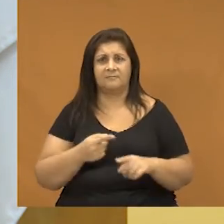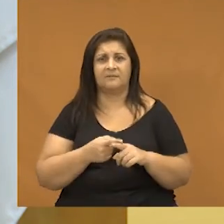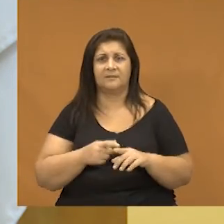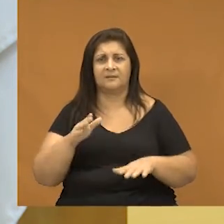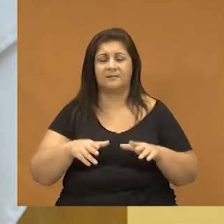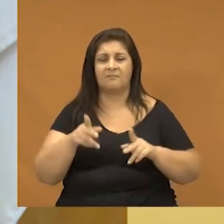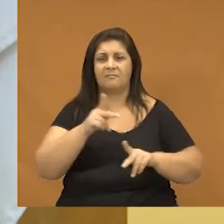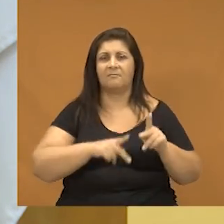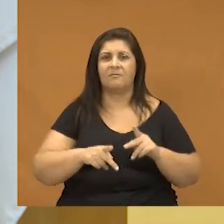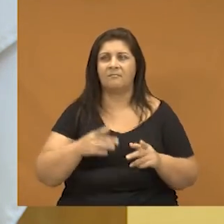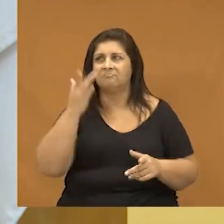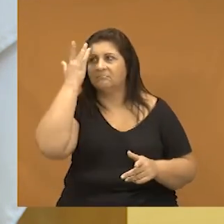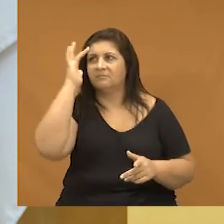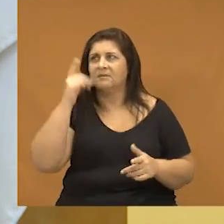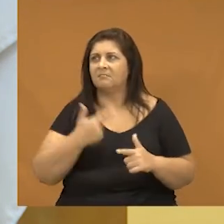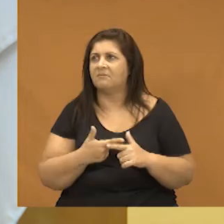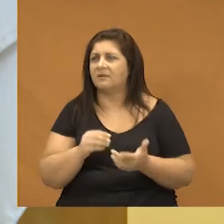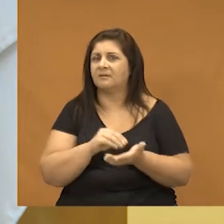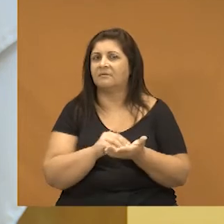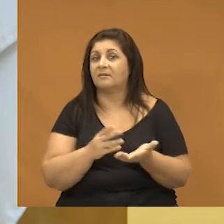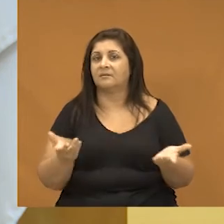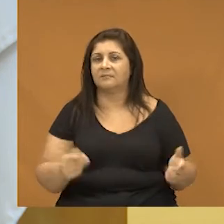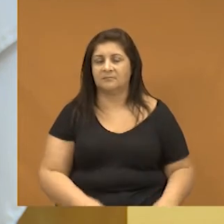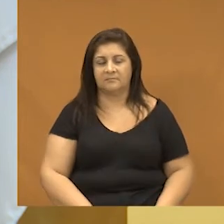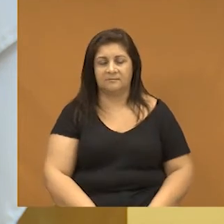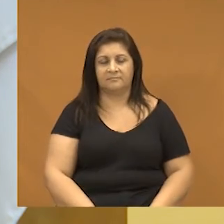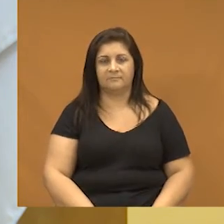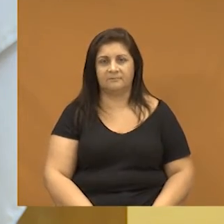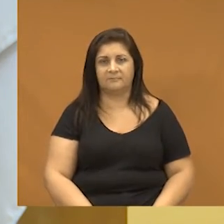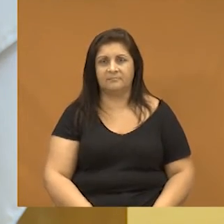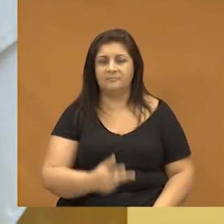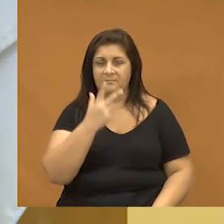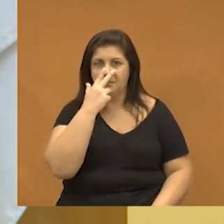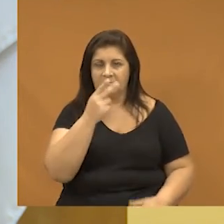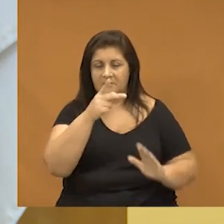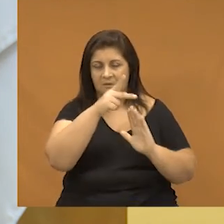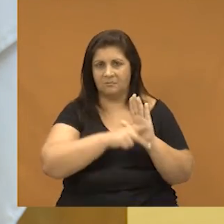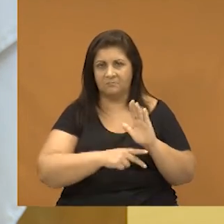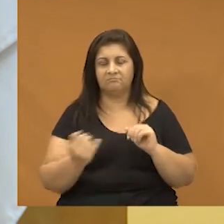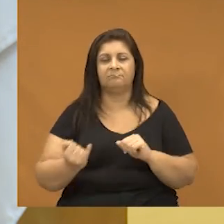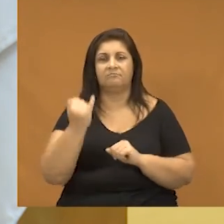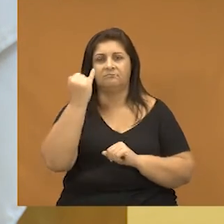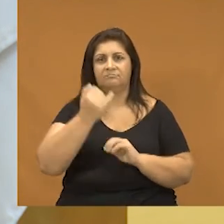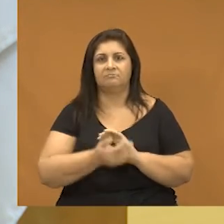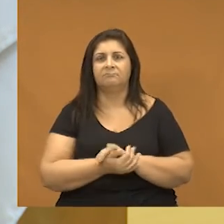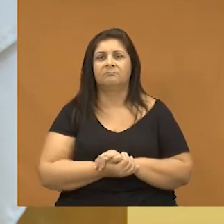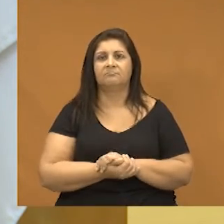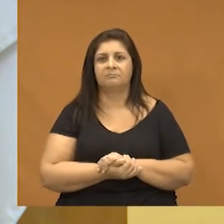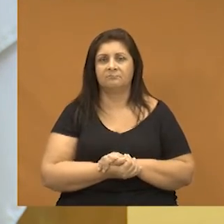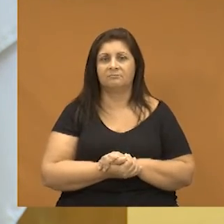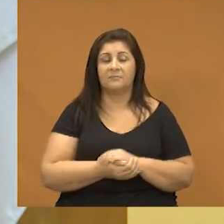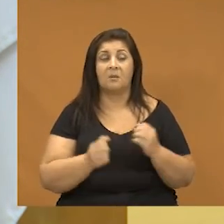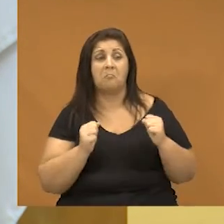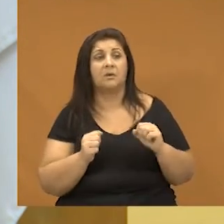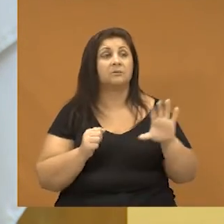não entendem porque não tem, né? Essa é a pura realidade. Então, eu acho, Debal, que é um projeto importantíssimo, né, da pessoa poder